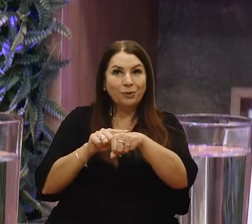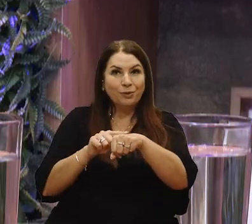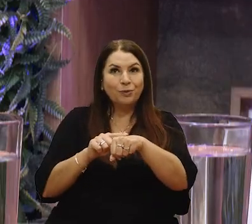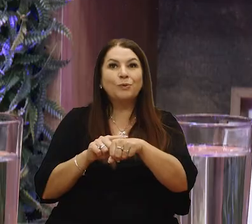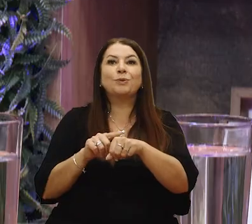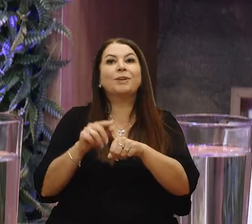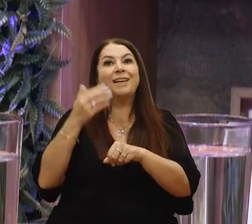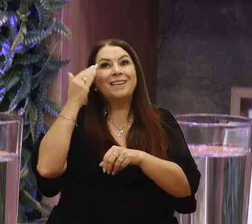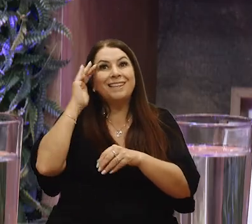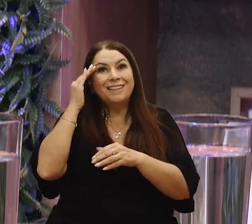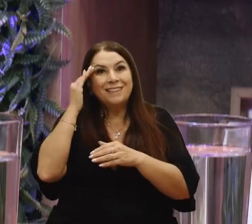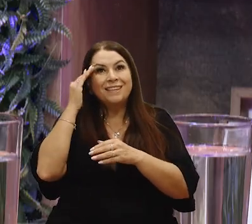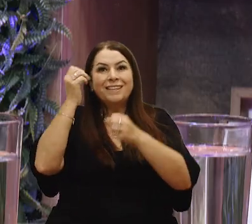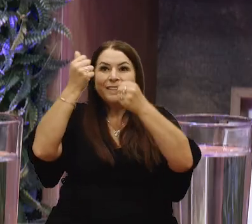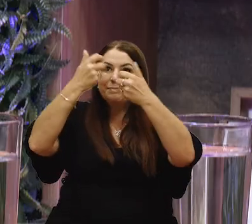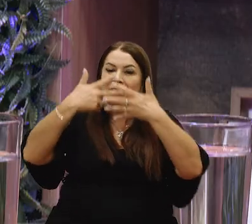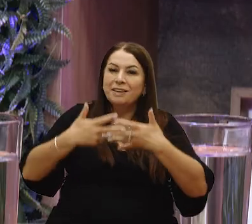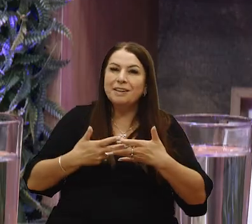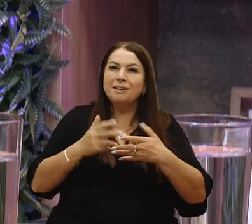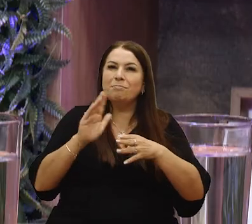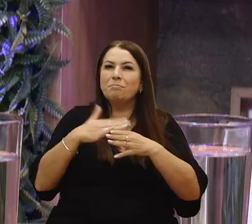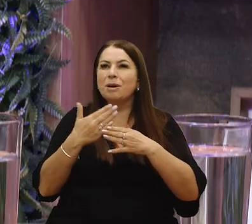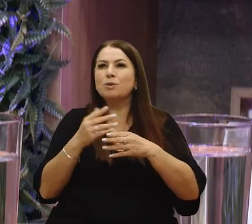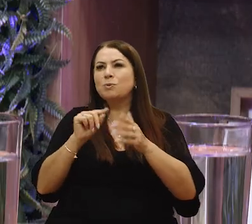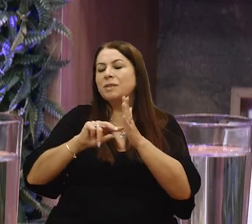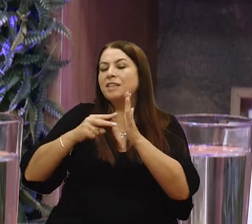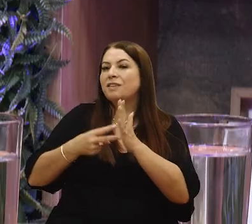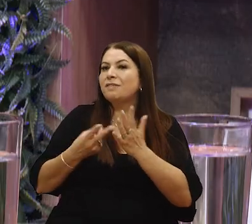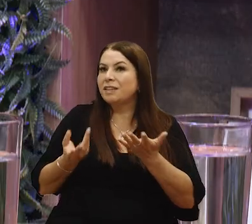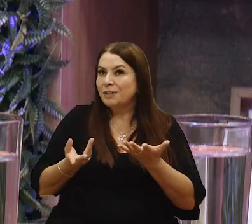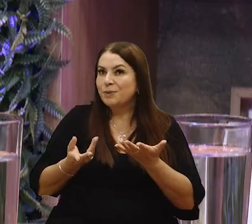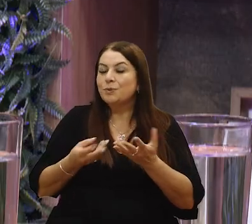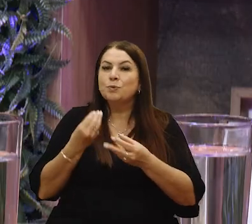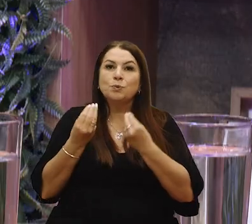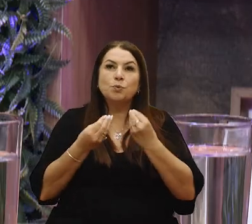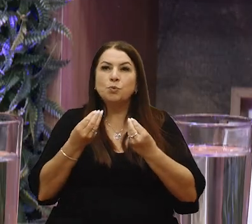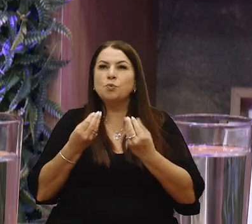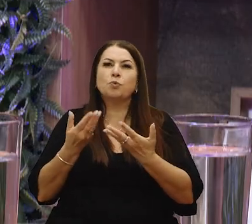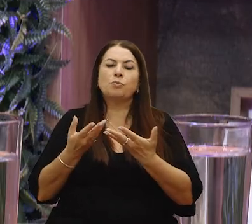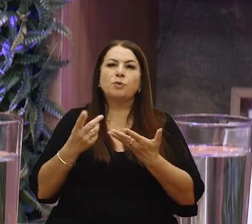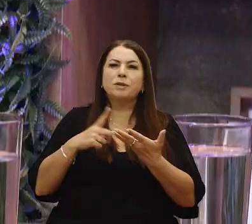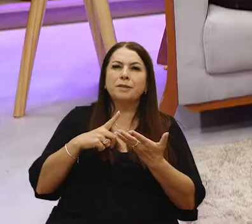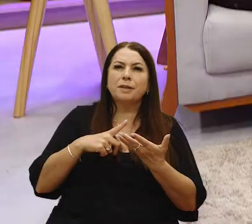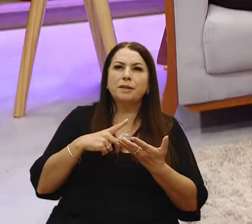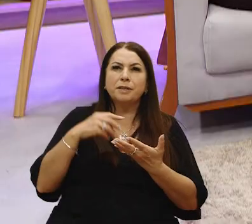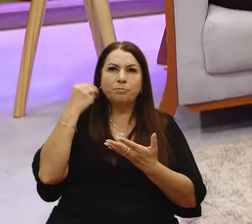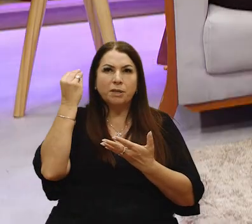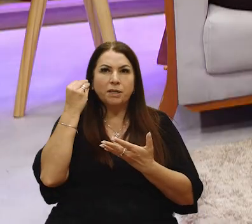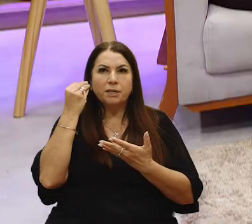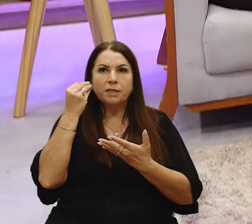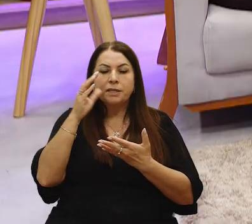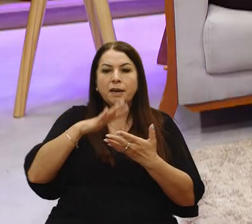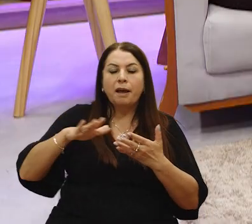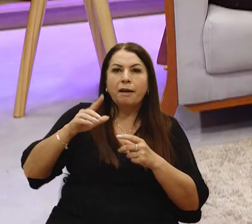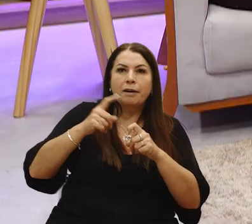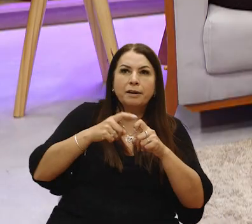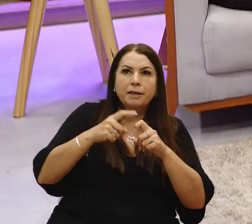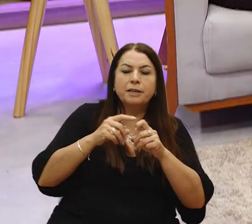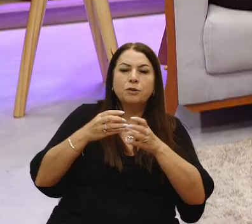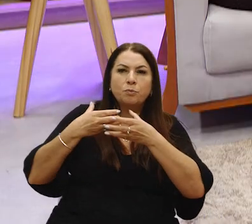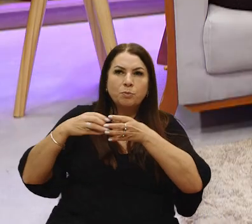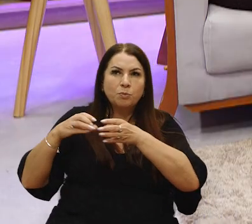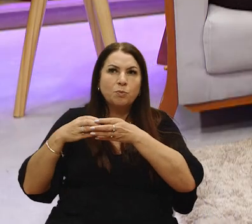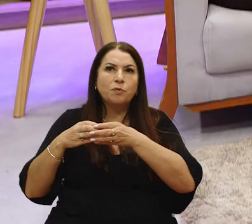prevalência do estrógeno, Então, a questão feminina, ela predomina bastante. E acho que é legal a gente falar, Bruna, que não é só em